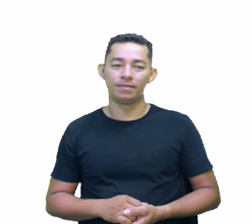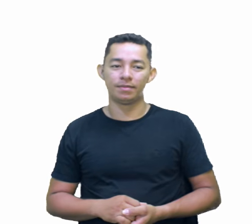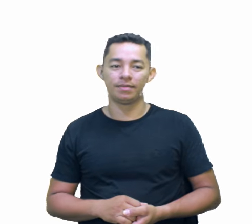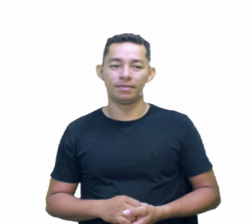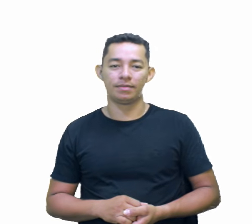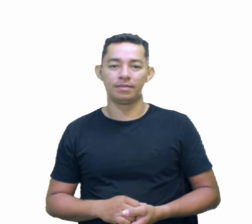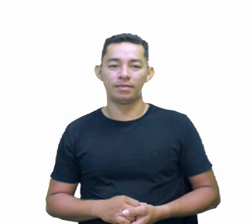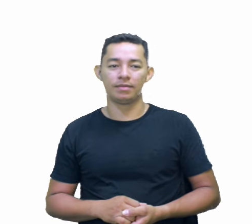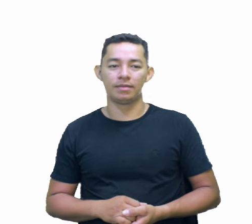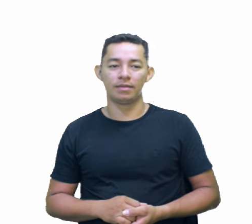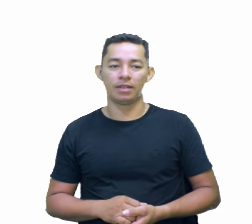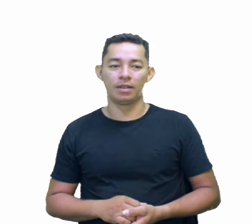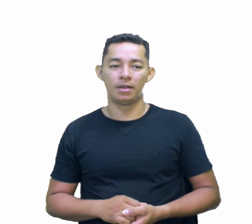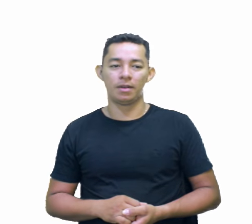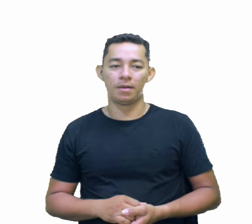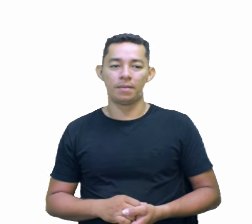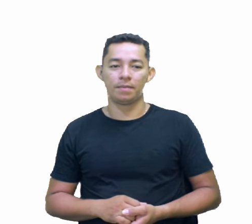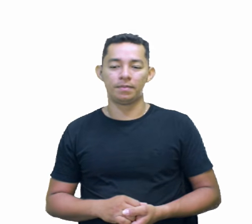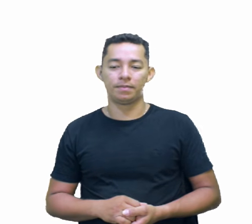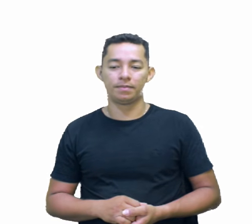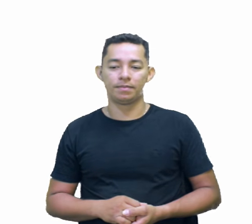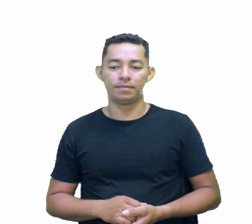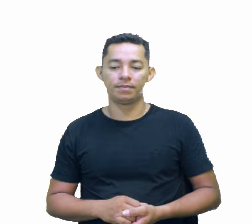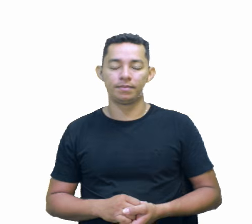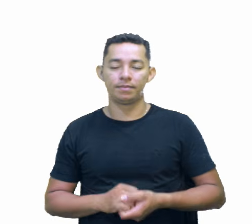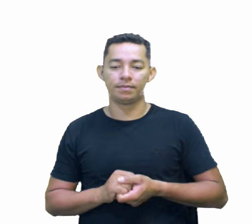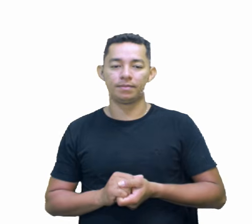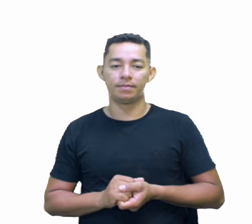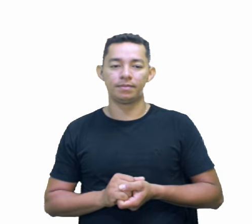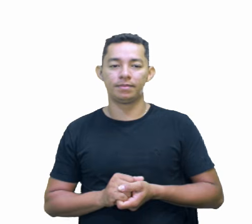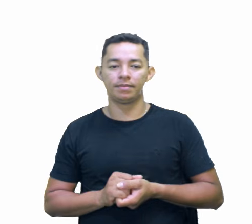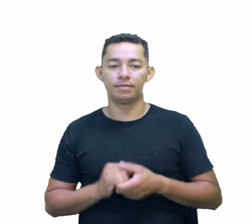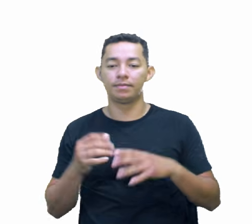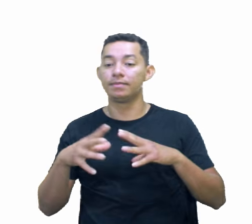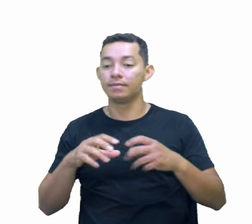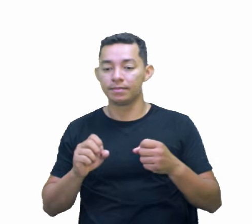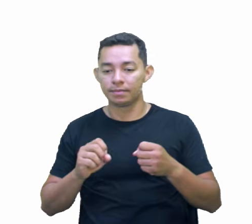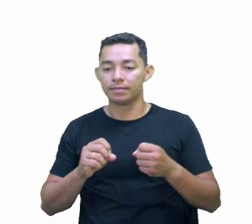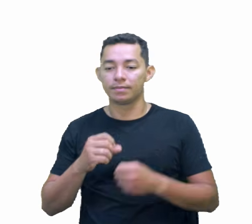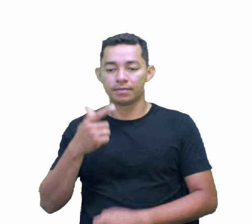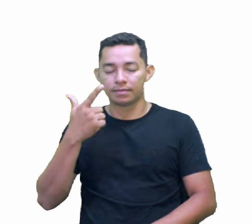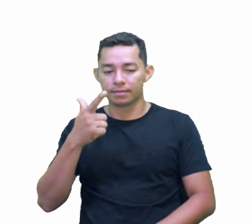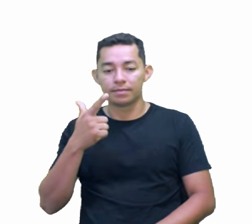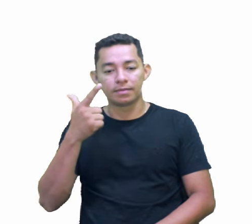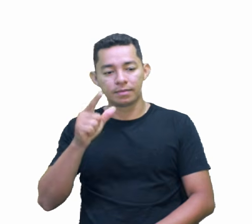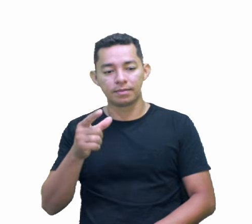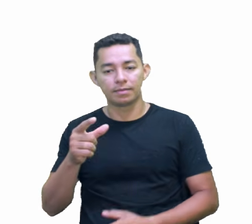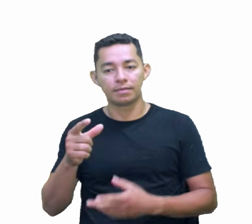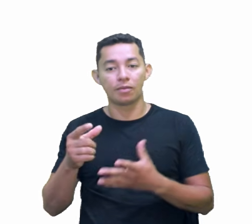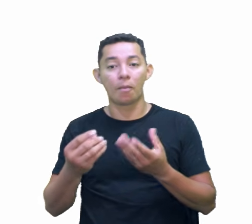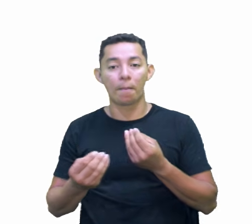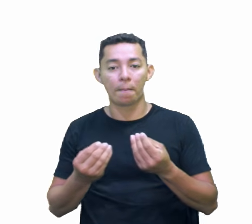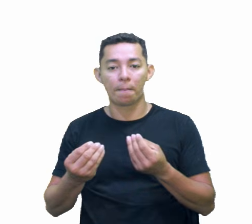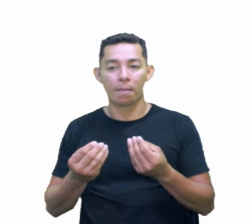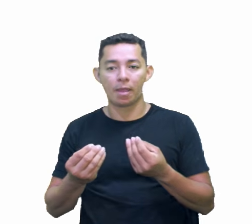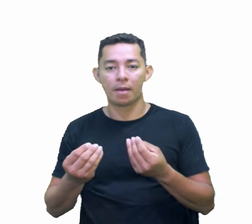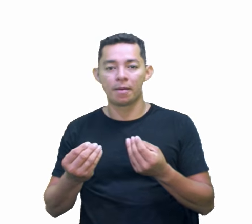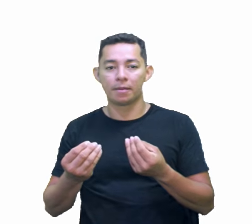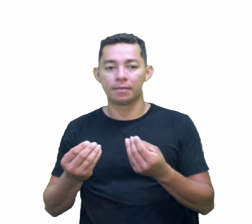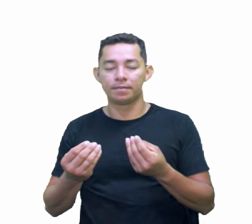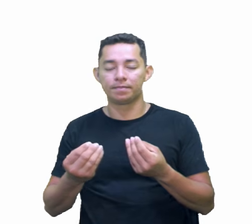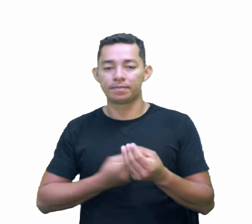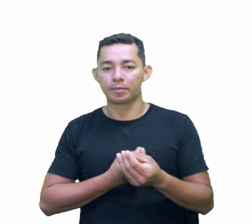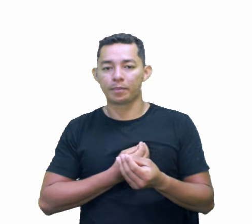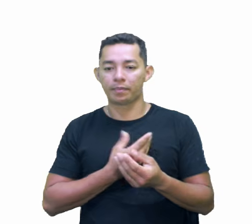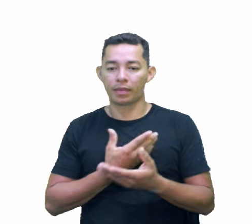Deixa eu completar logo aqui a imagem. Tá. Forma de atuação, né? Como o fator ecológico age sobre o ser